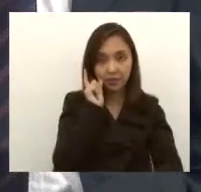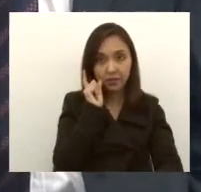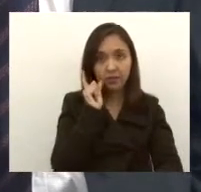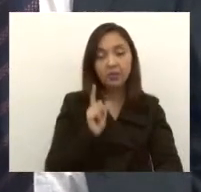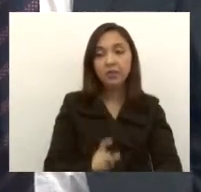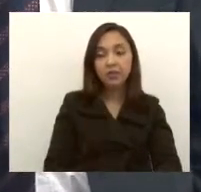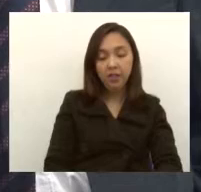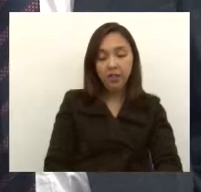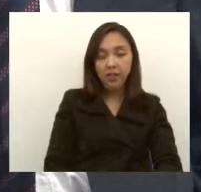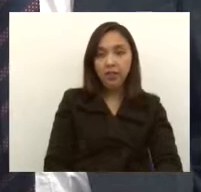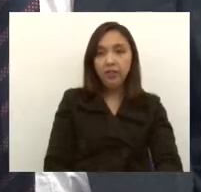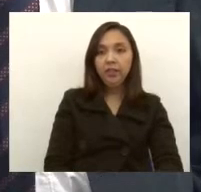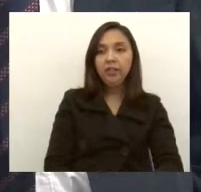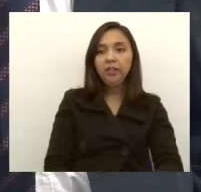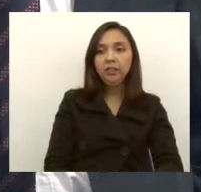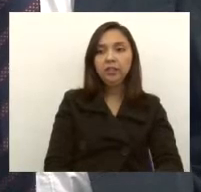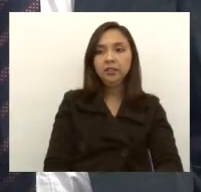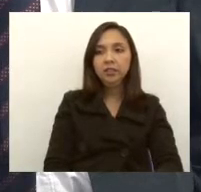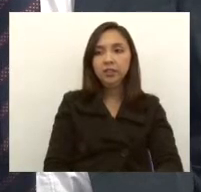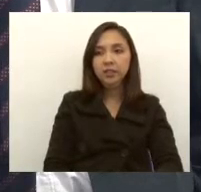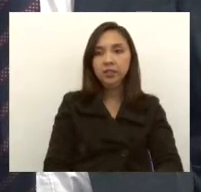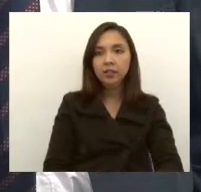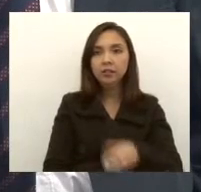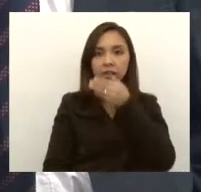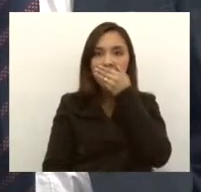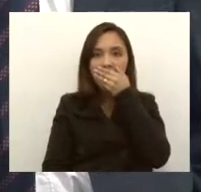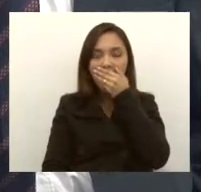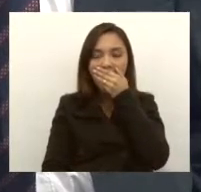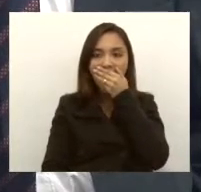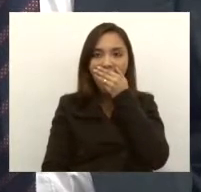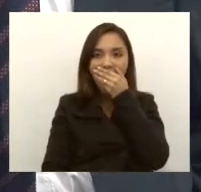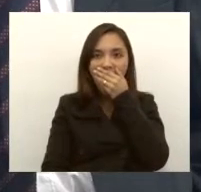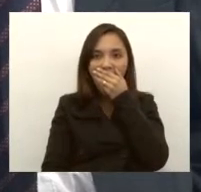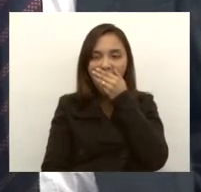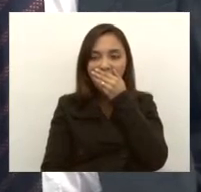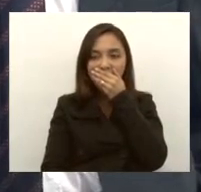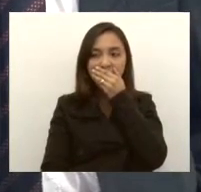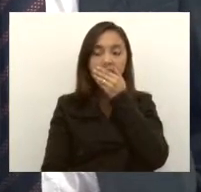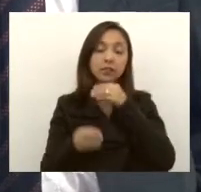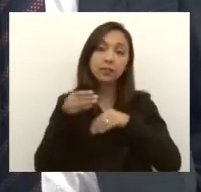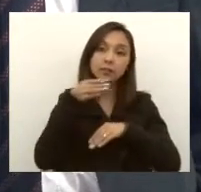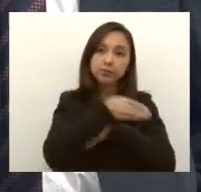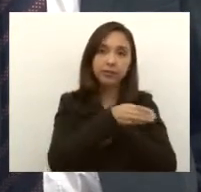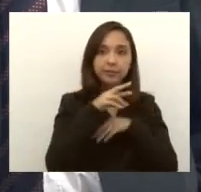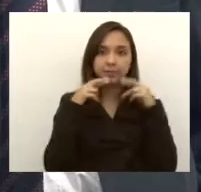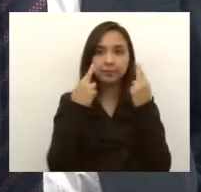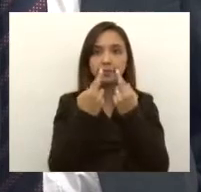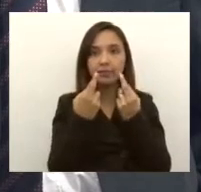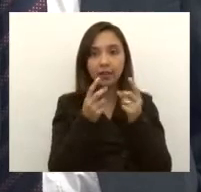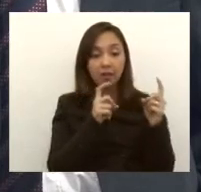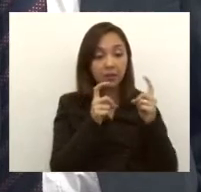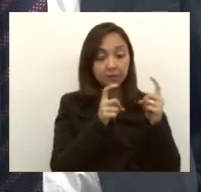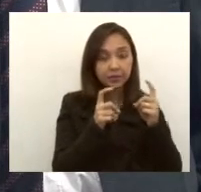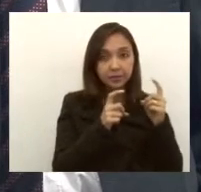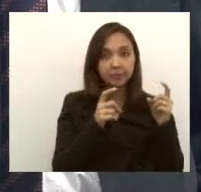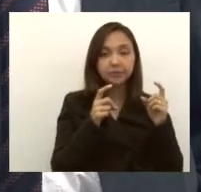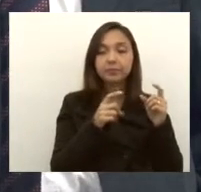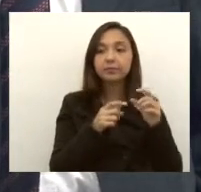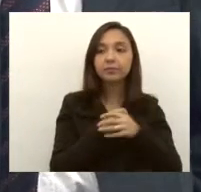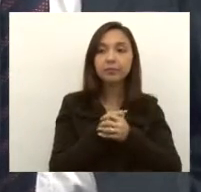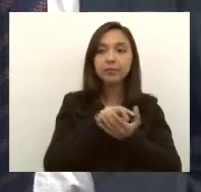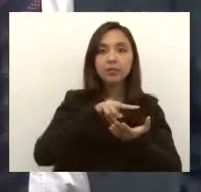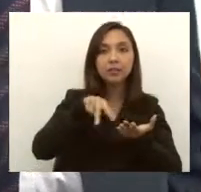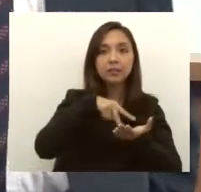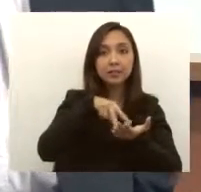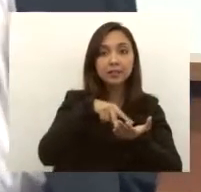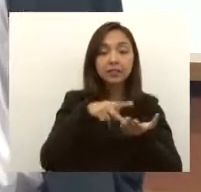Mansão Danças, porque quem não fosse na reunião ia dançar, o nome é convidativo. Fizeram a